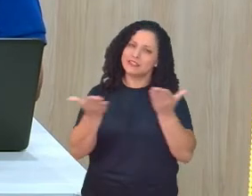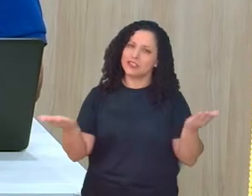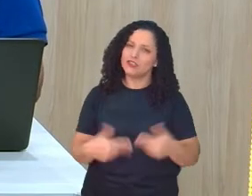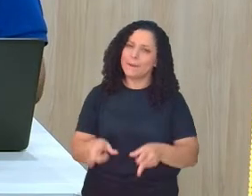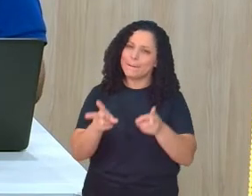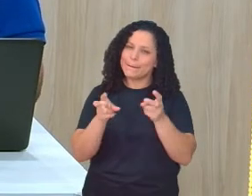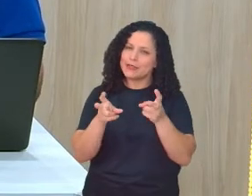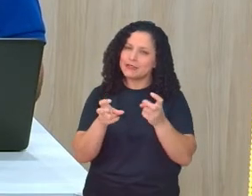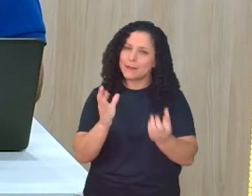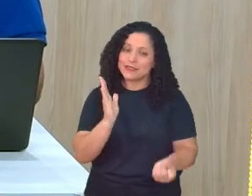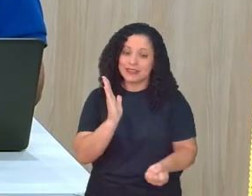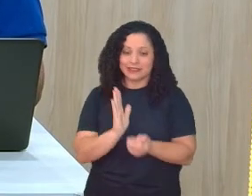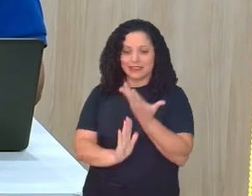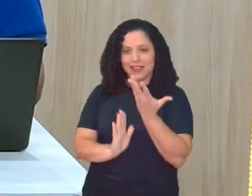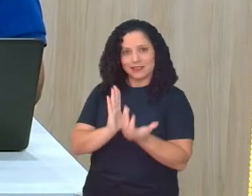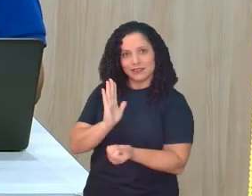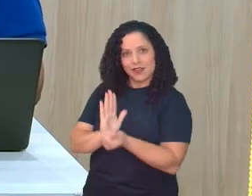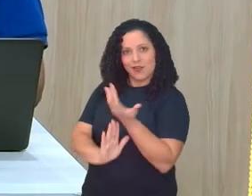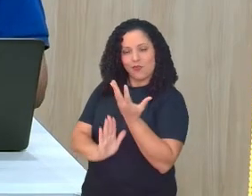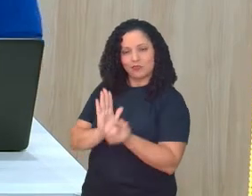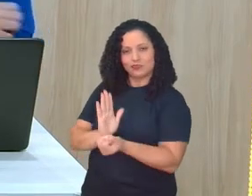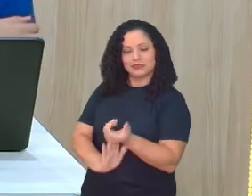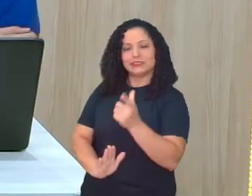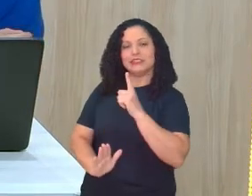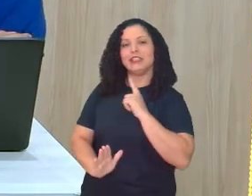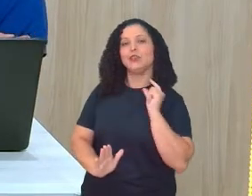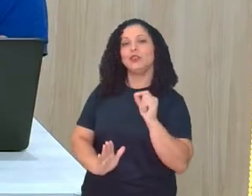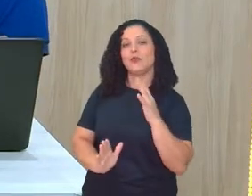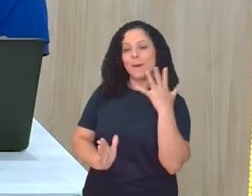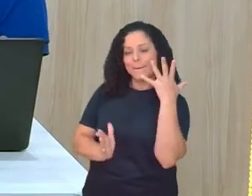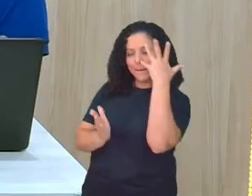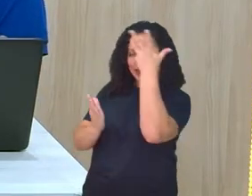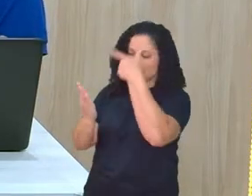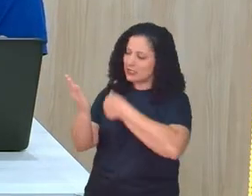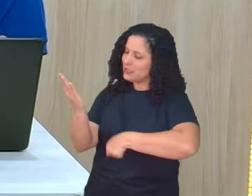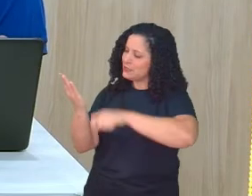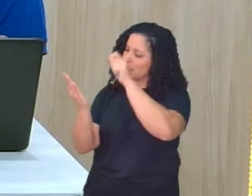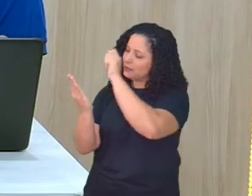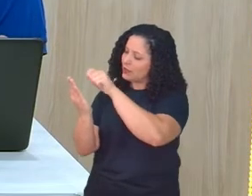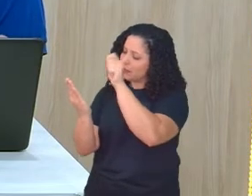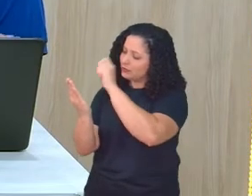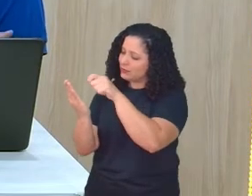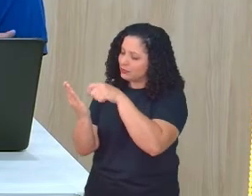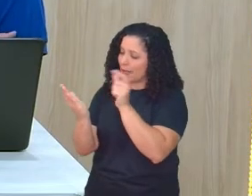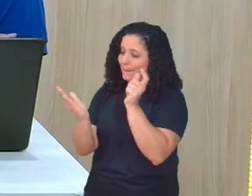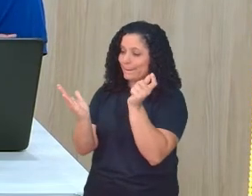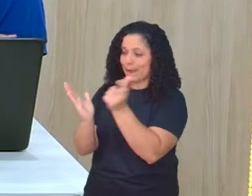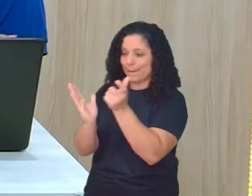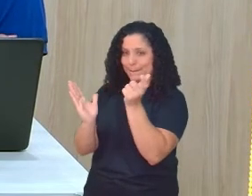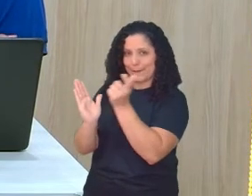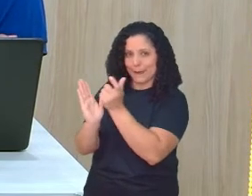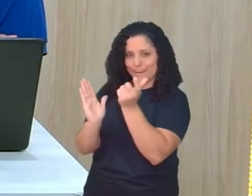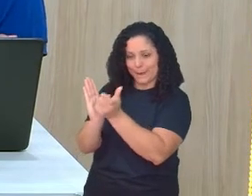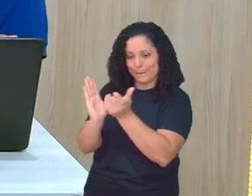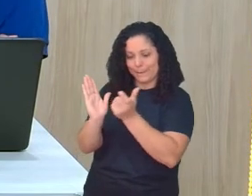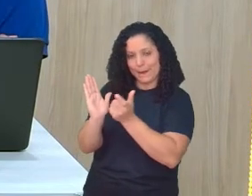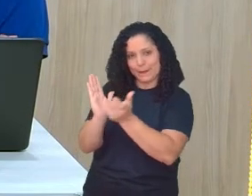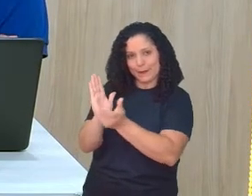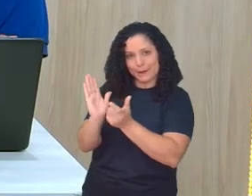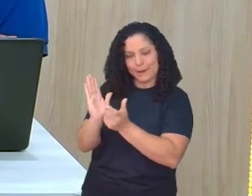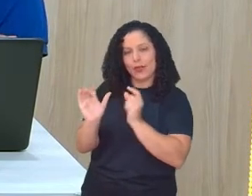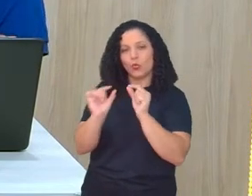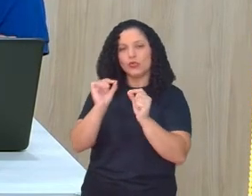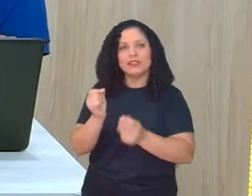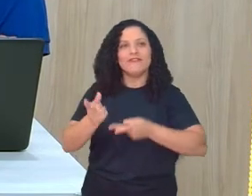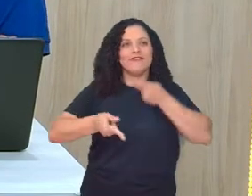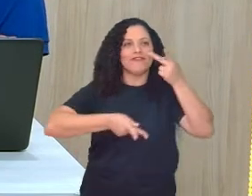nessa construção há também uma beleza, não é? Então, as palavras escritas, faladas,